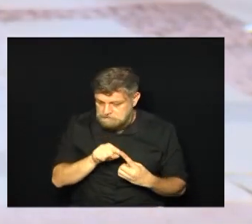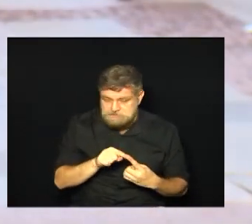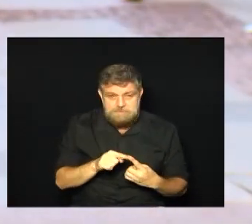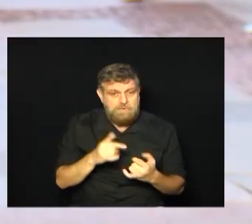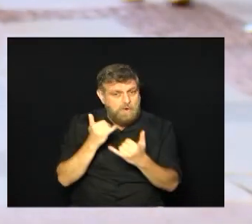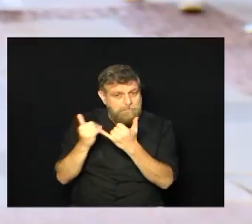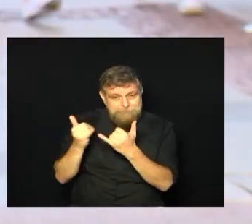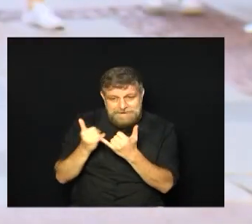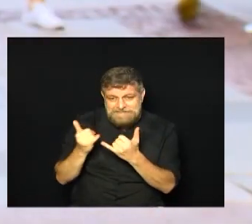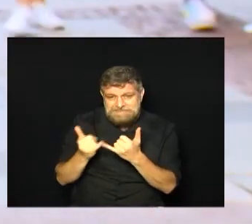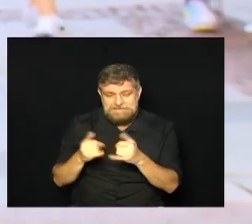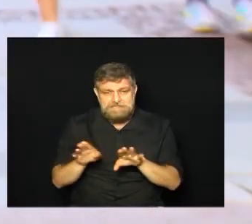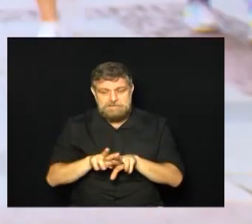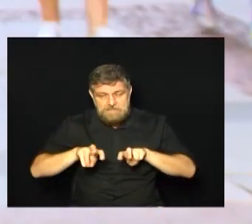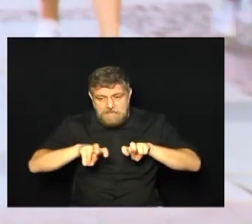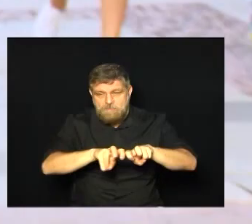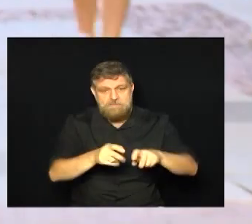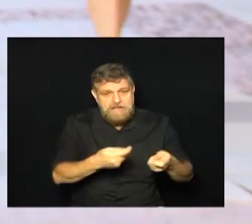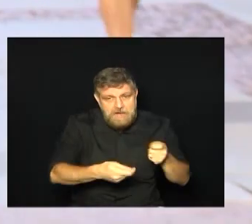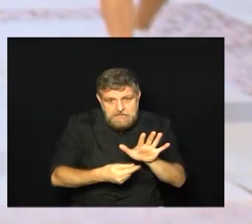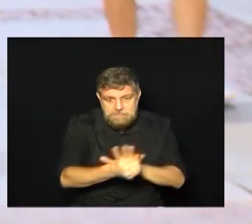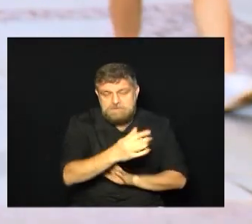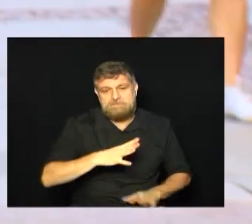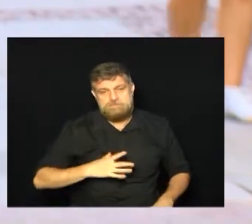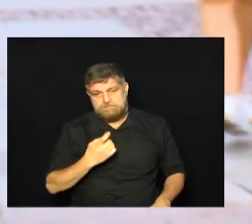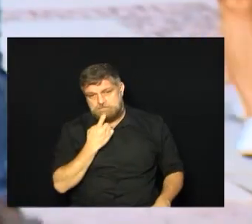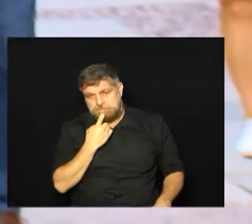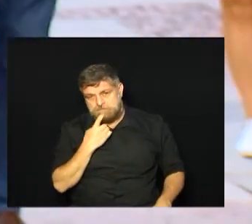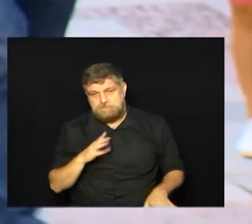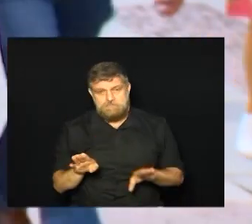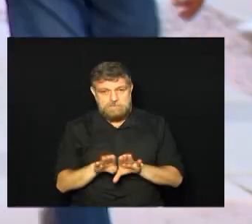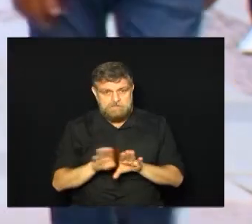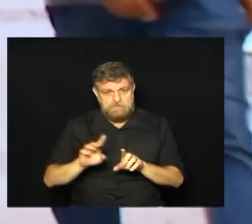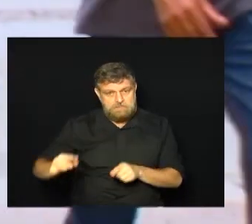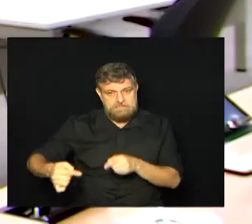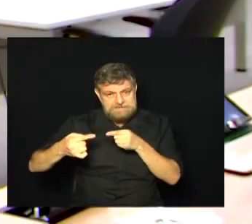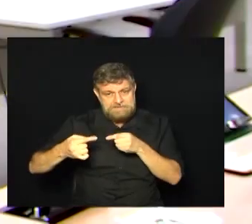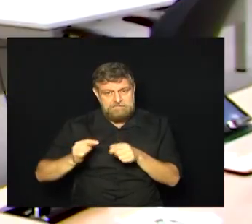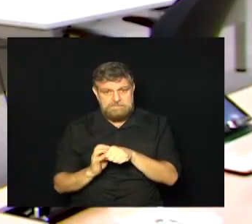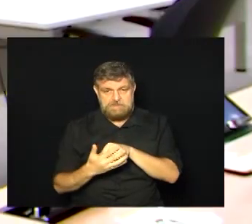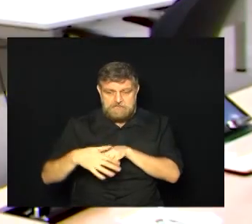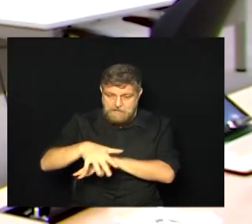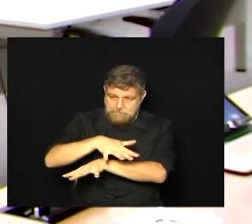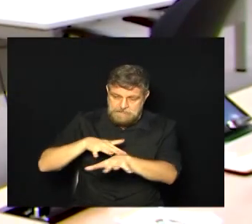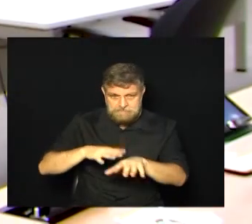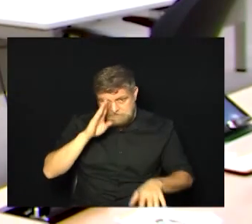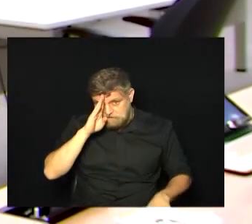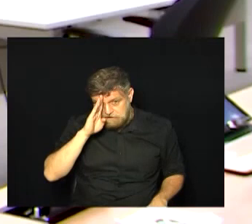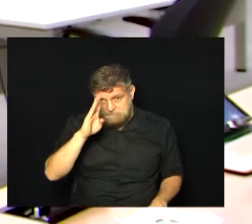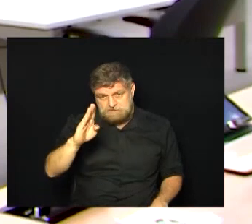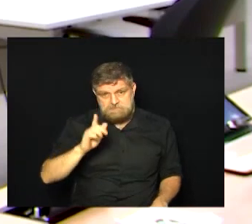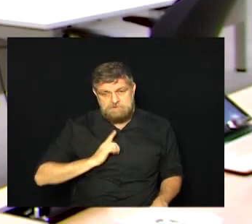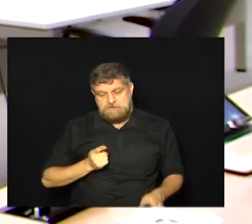parecida, além de explorar o potencial econômico do município, mesmo com os desafios da pandemia. É o carro-chefe, né, de